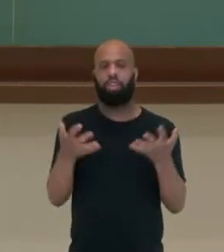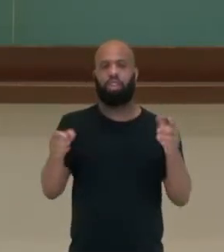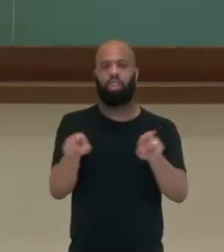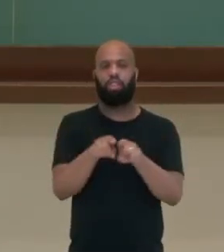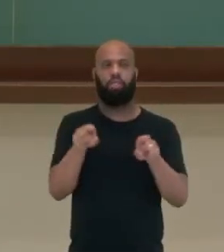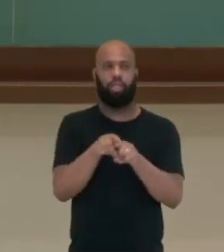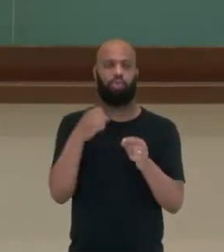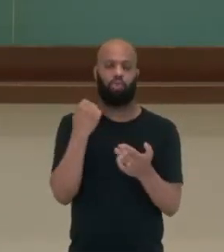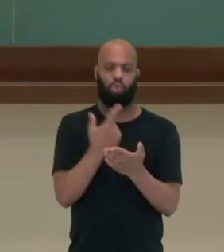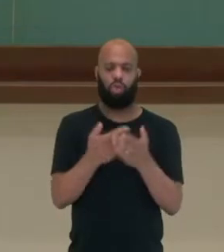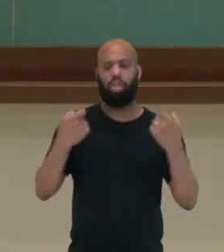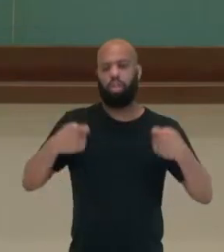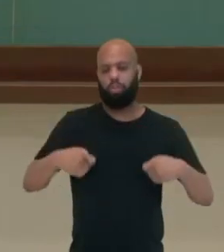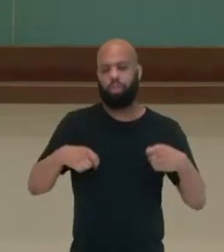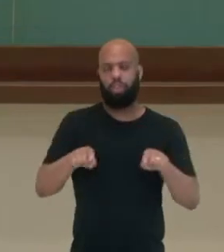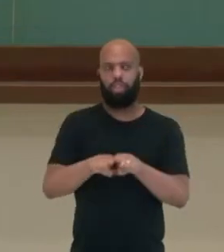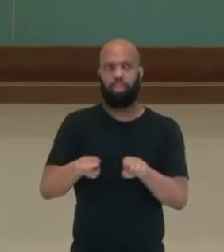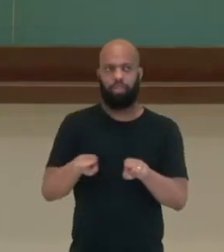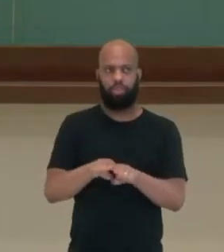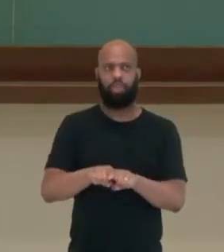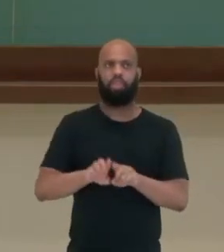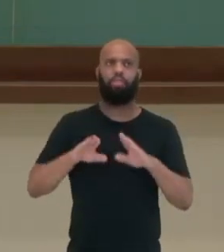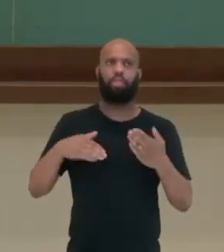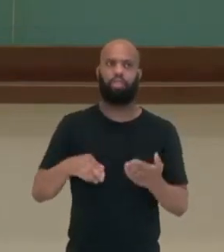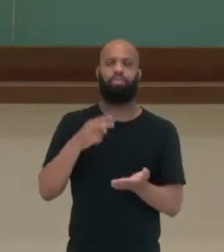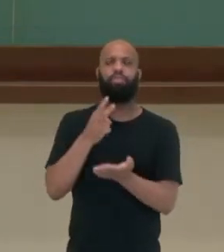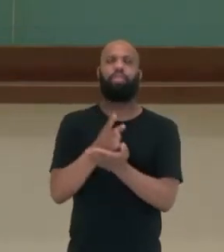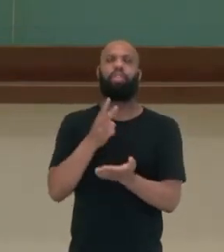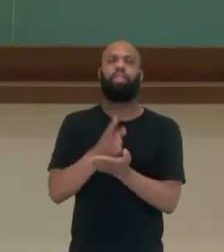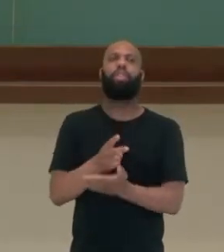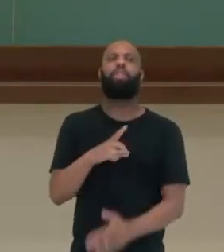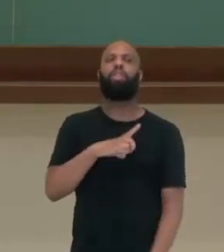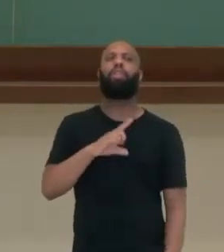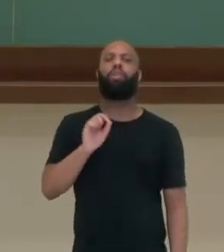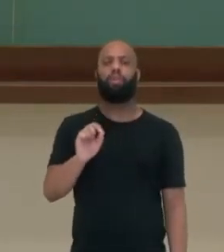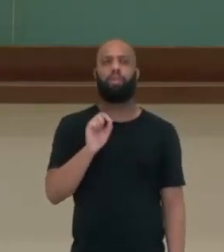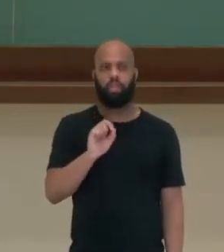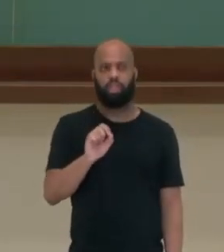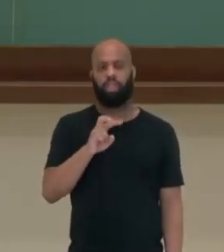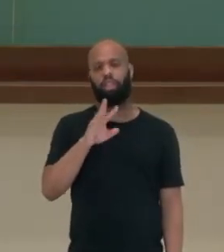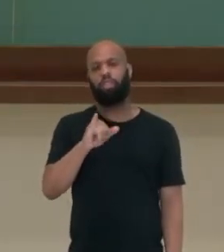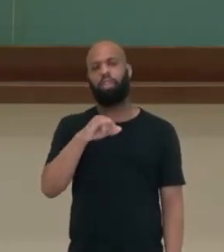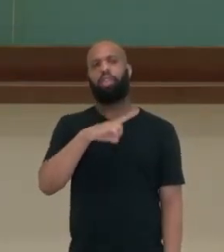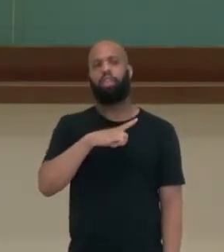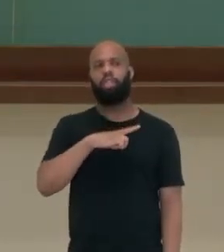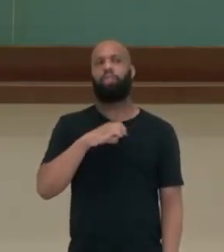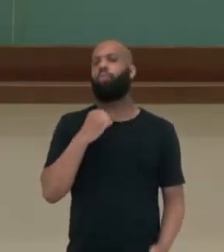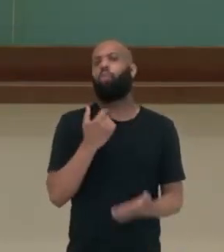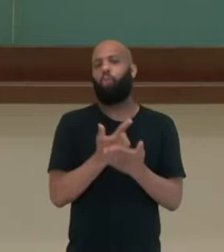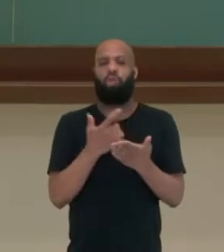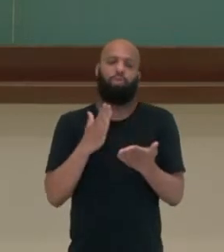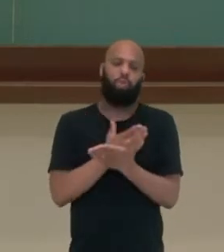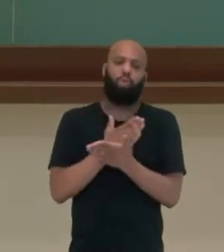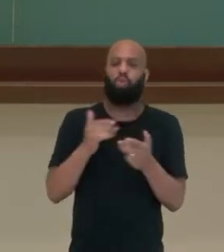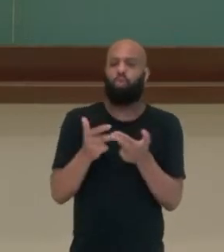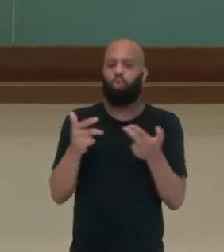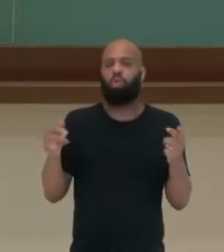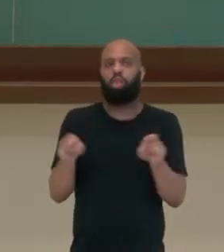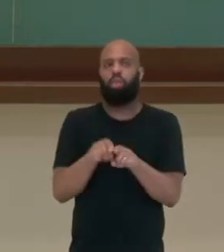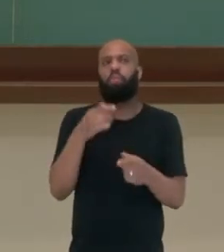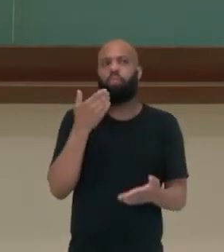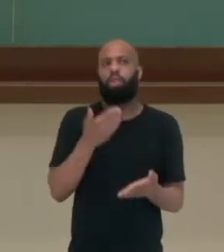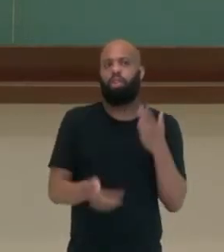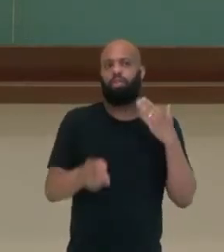essa necessidade de estar sempre consumindo algo e, consequentemente, perdendo a